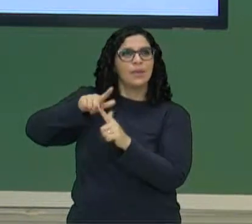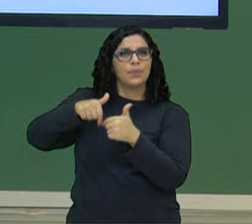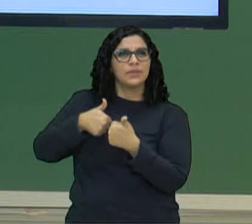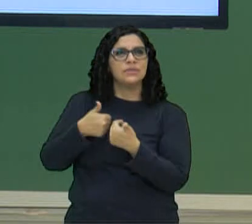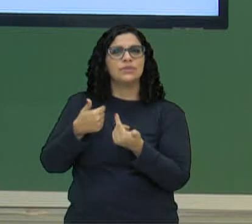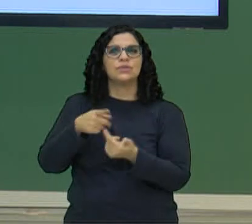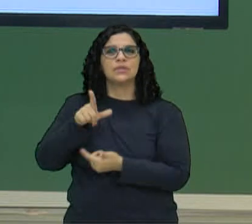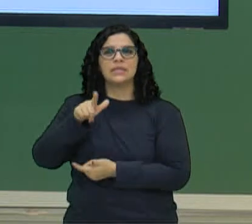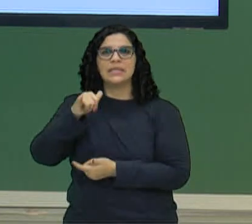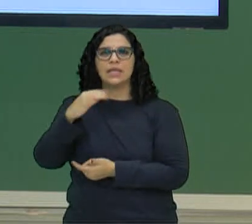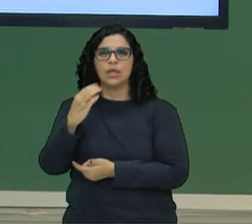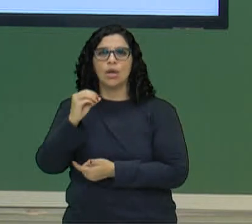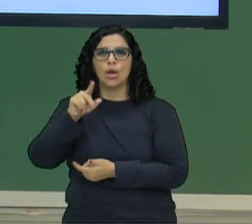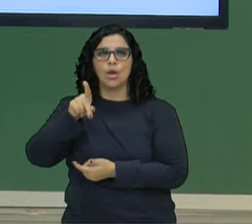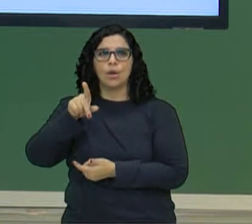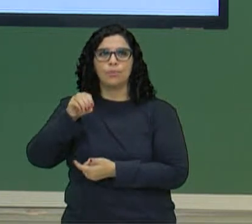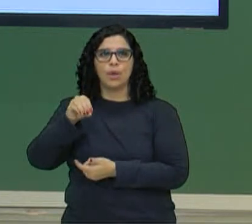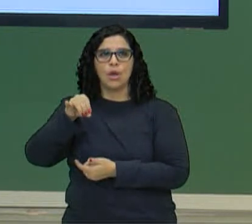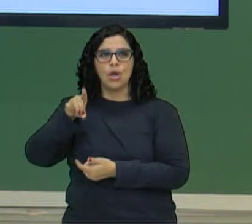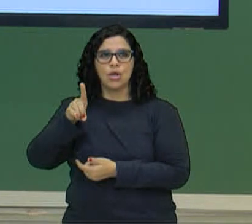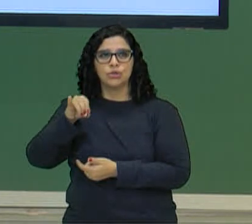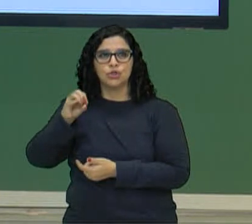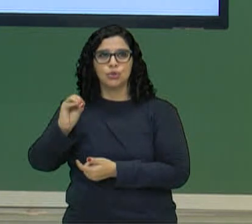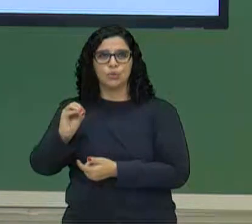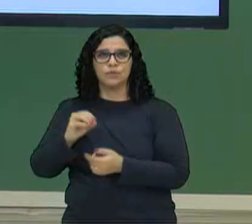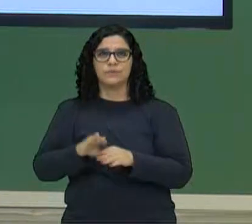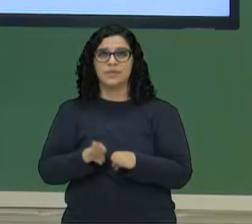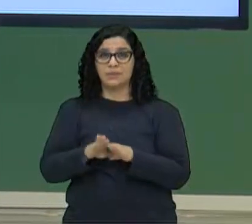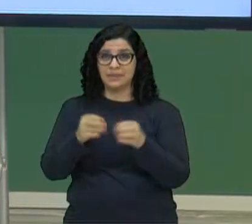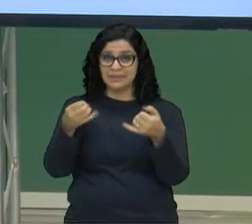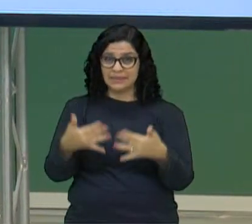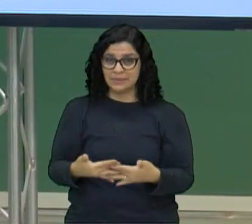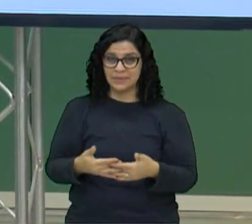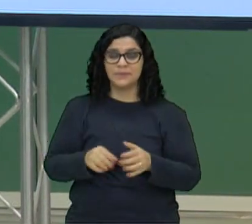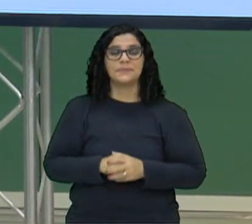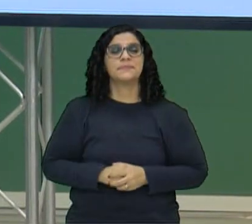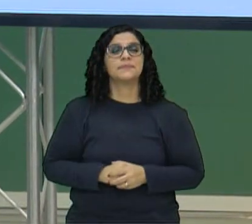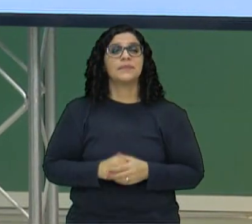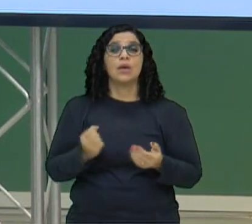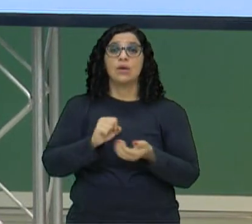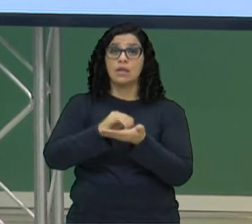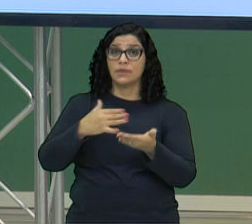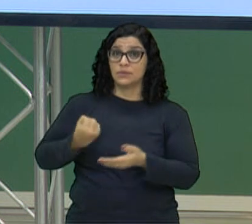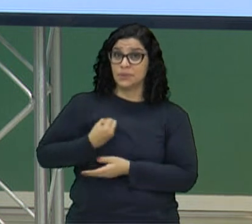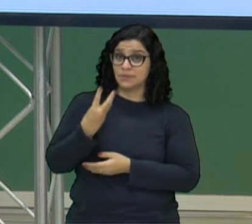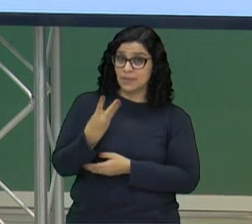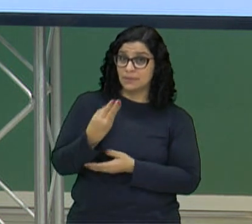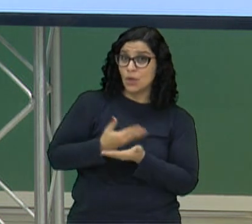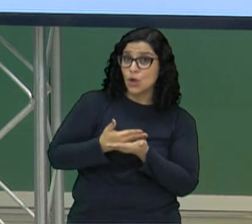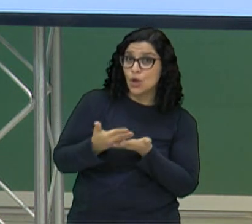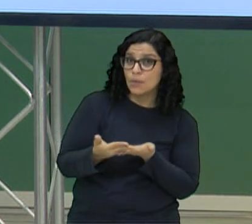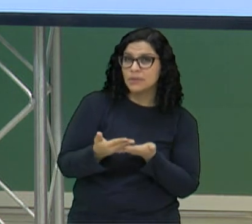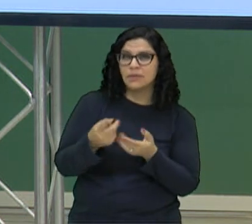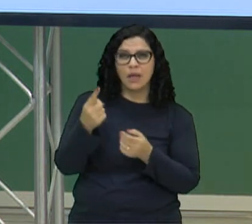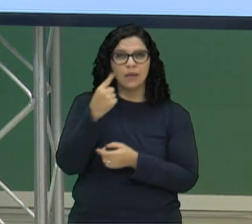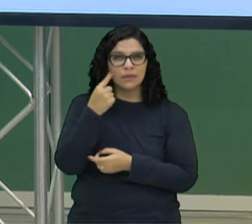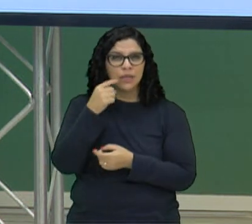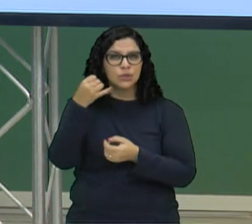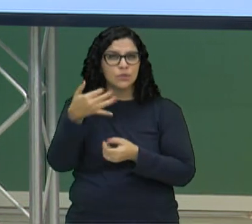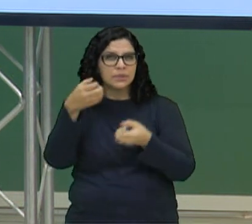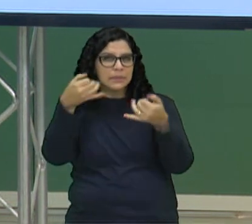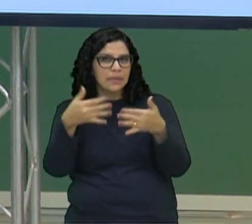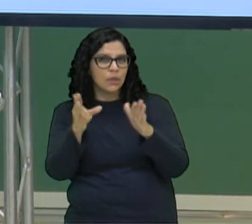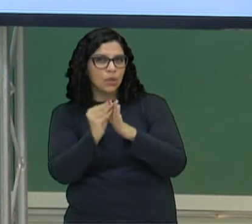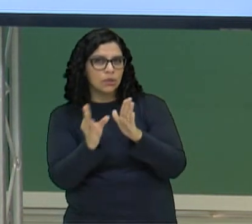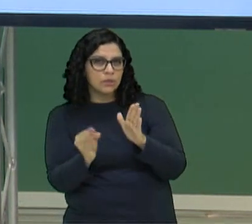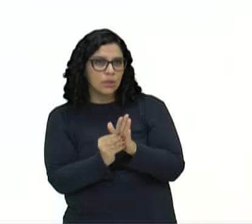esse nome, licopódio, como se fosse uma hélice, é o que o nome indica. Um exercíciozinho para introduzir nós nessa ideia de